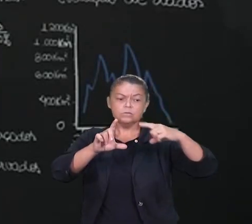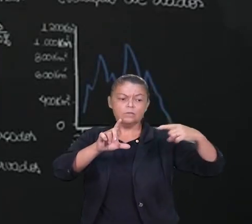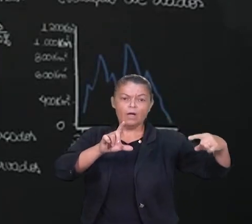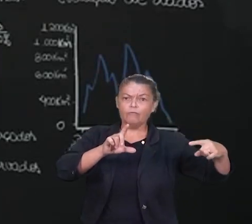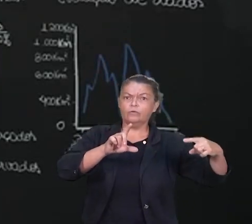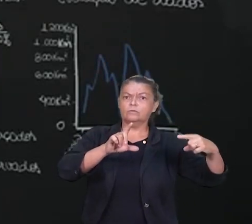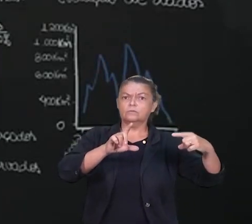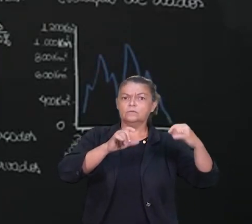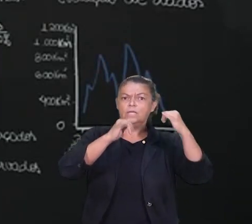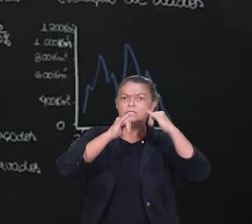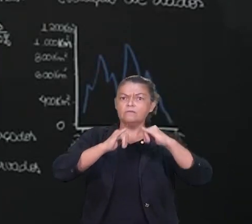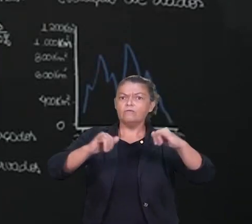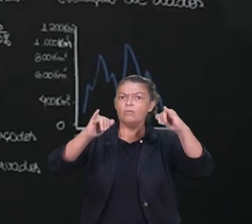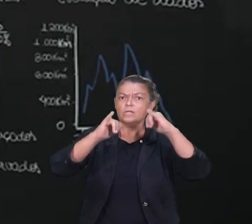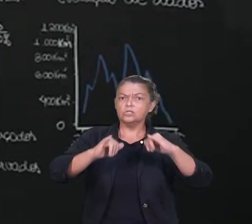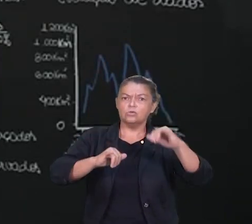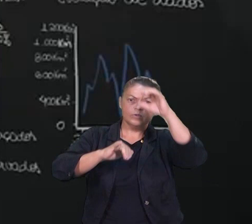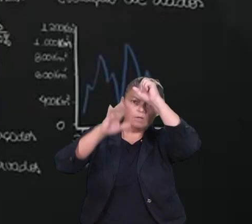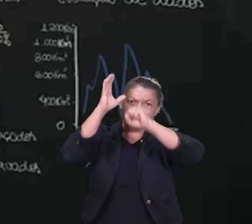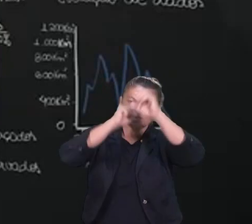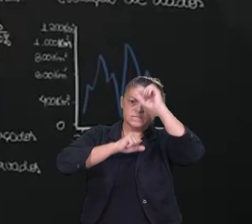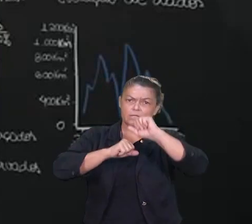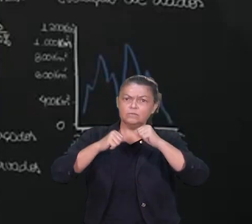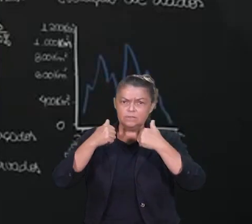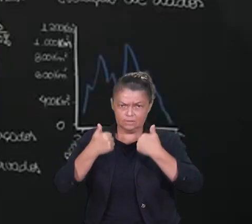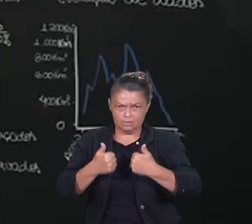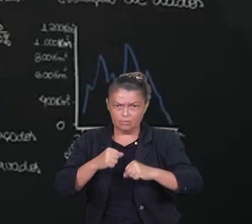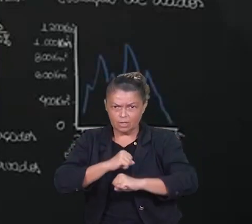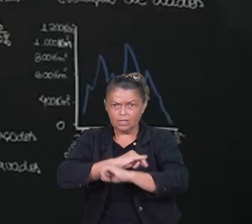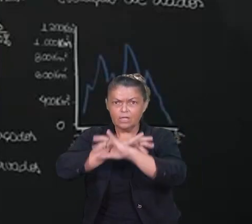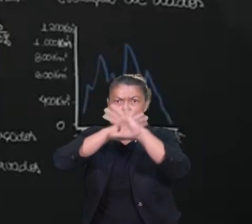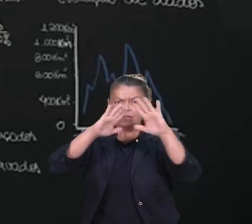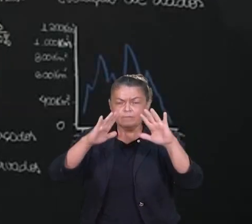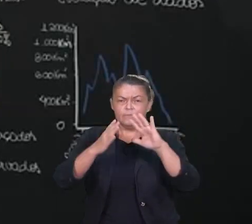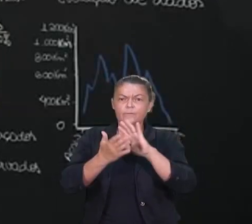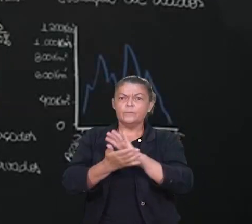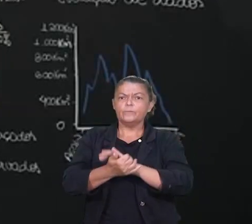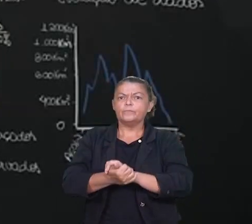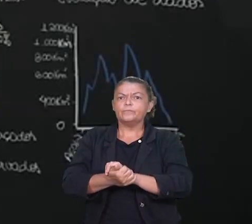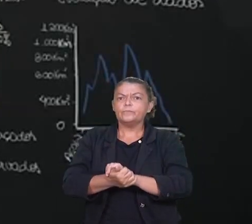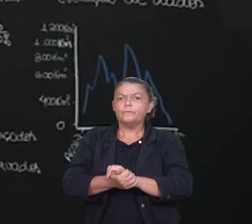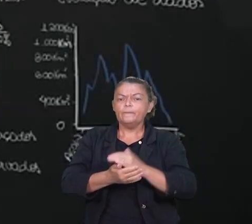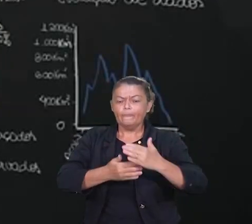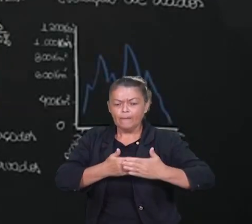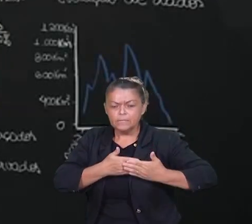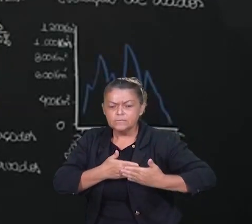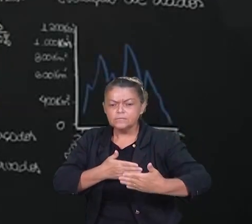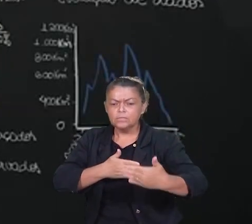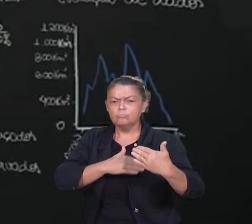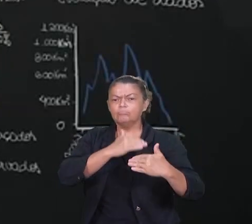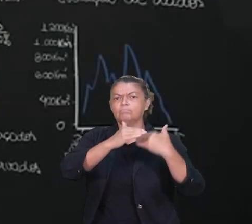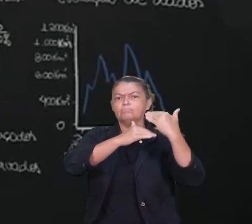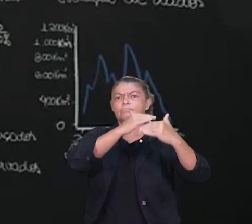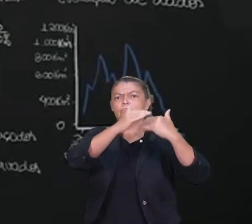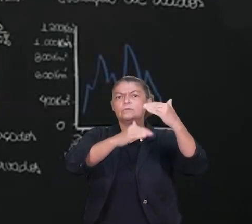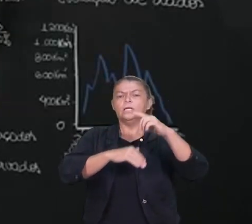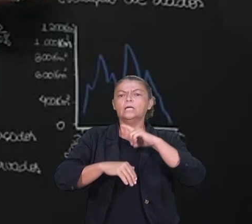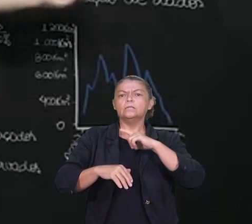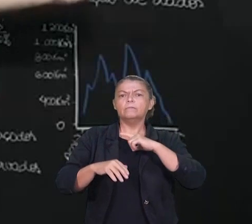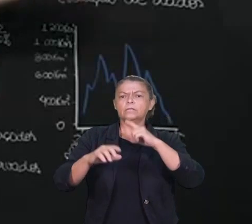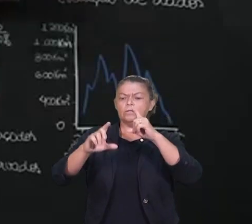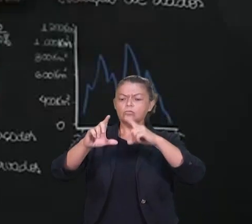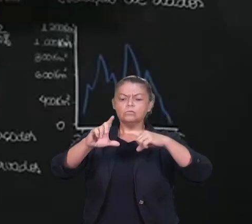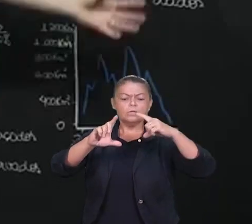são maiores do que os animais preservados. Essa é a lógica do gráfico de setor. Seguindo nesse processo, nós vamos ter o gráfico